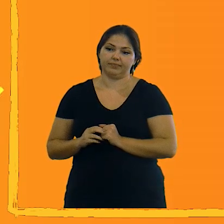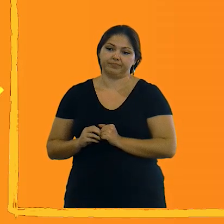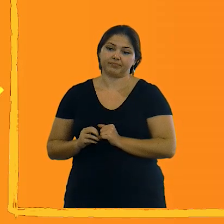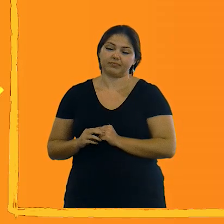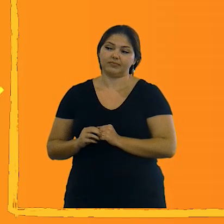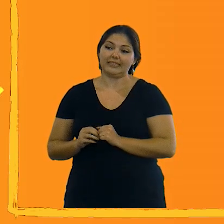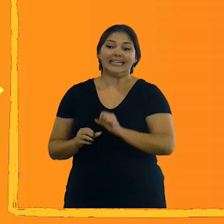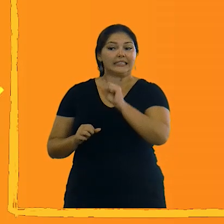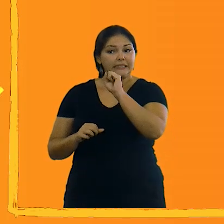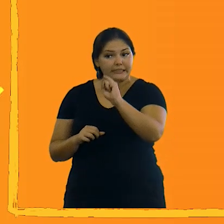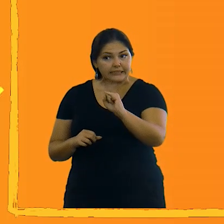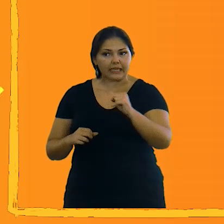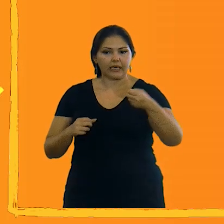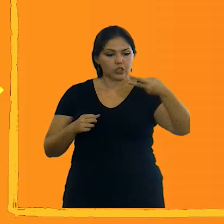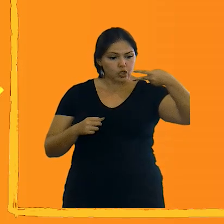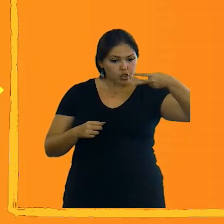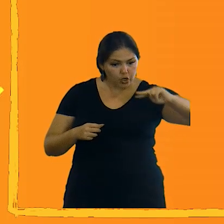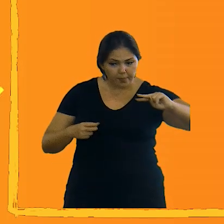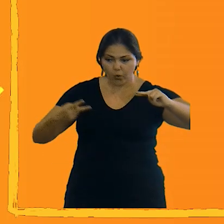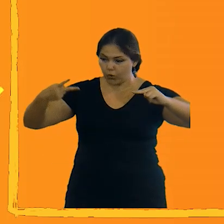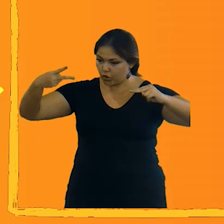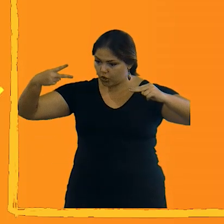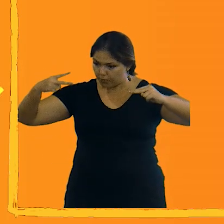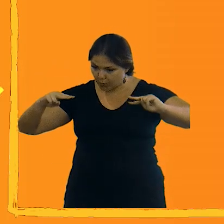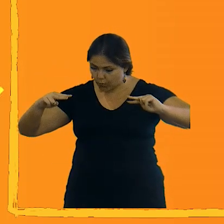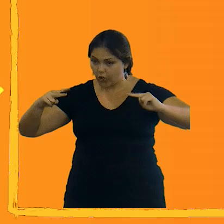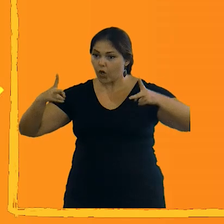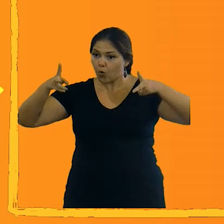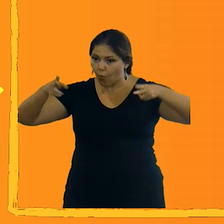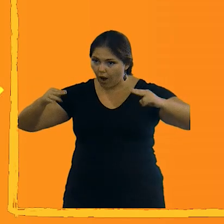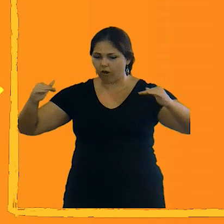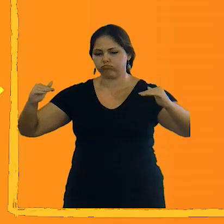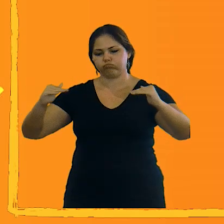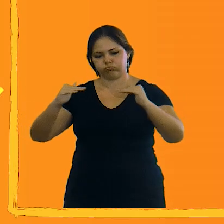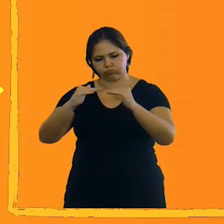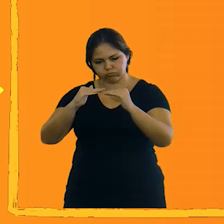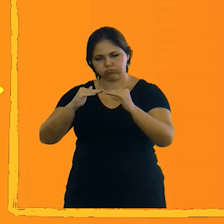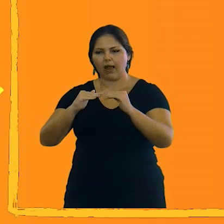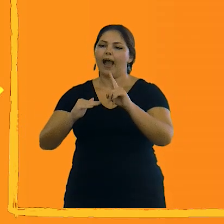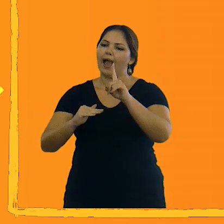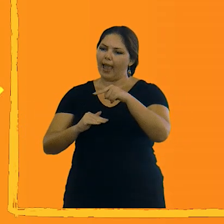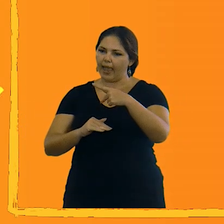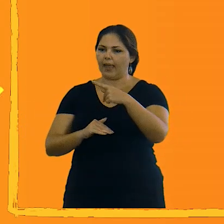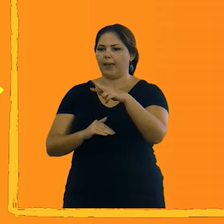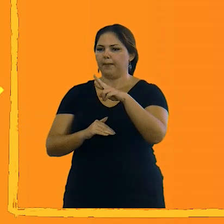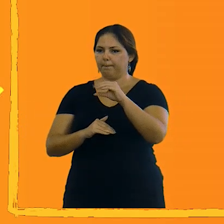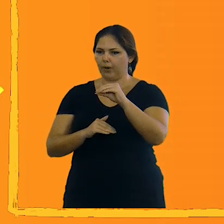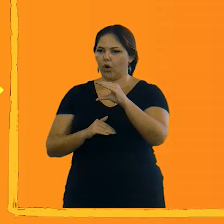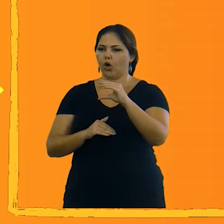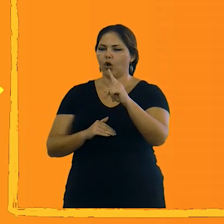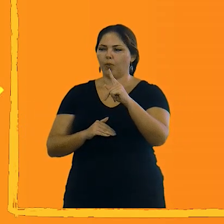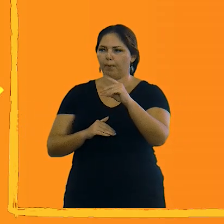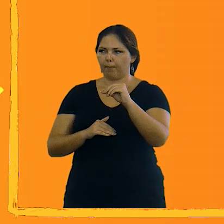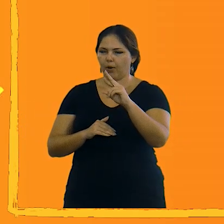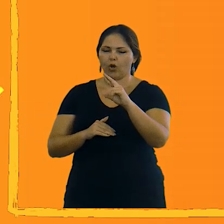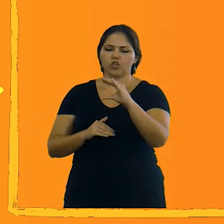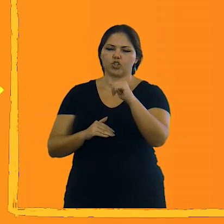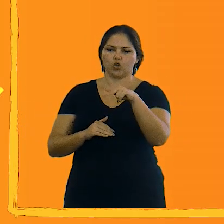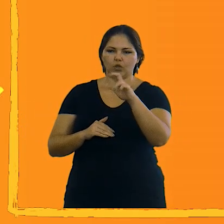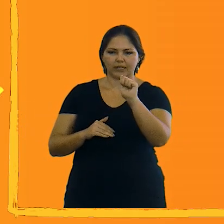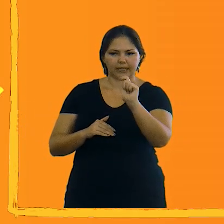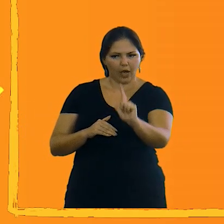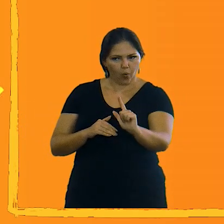outra também diminui na mesma proporção galera dúvida beleza